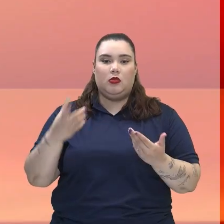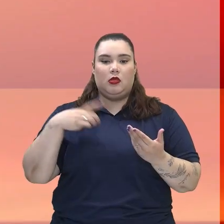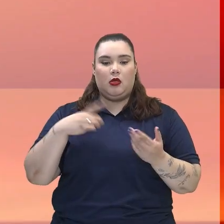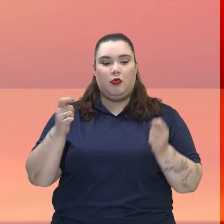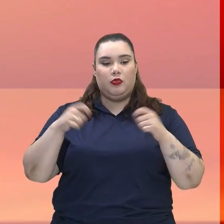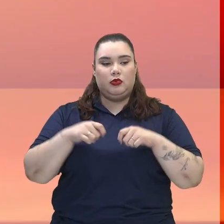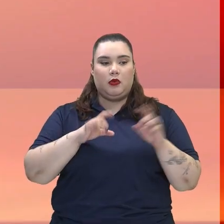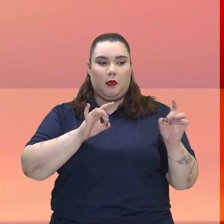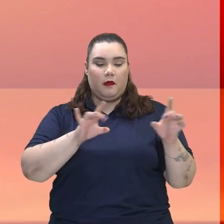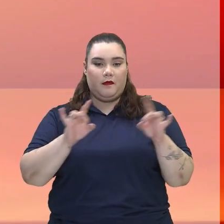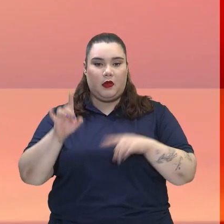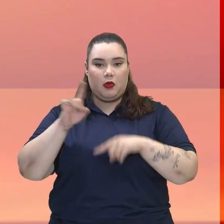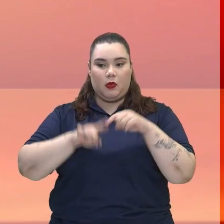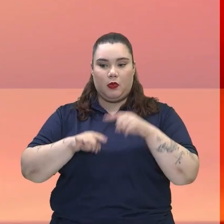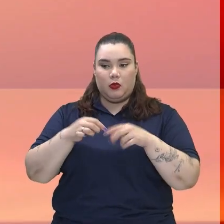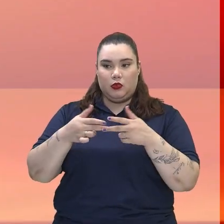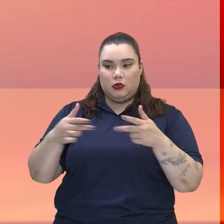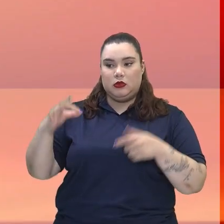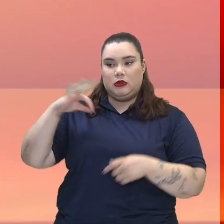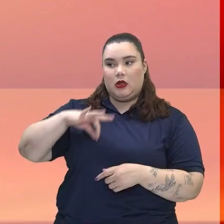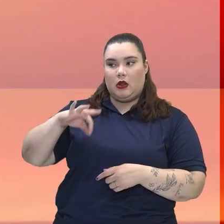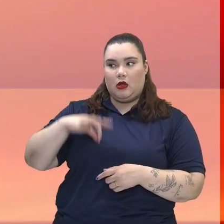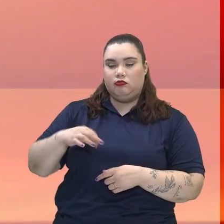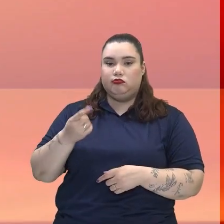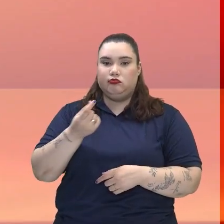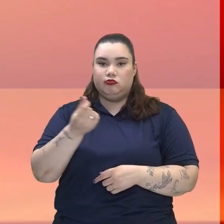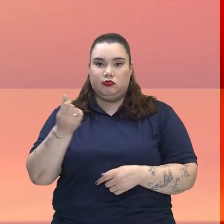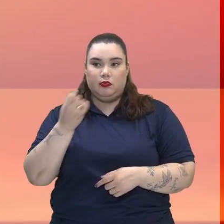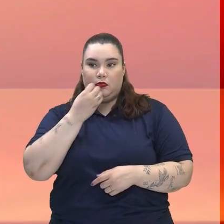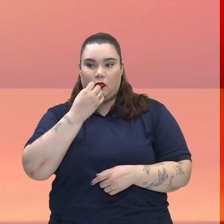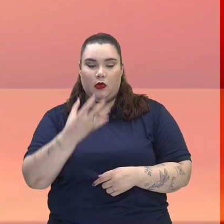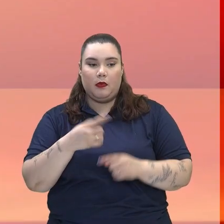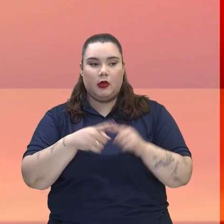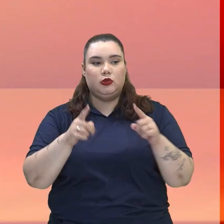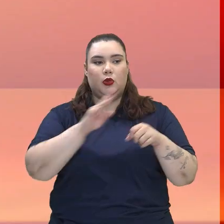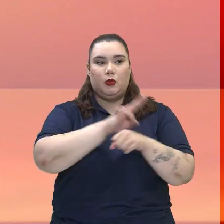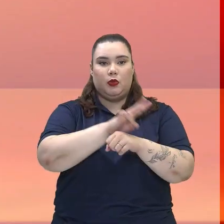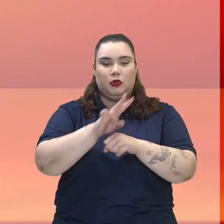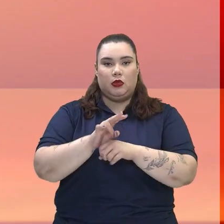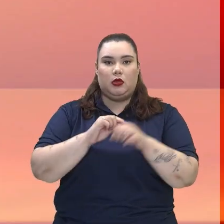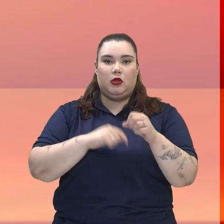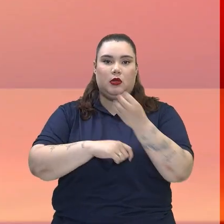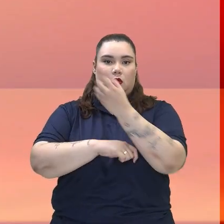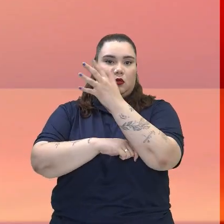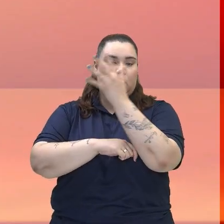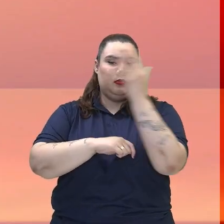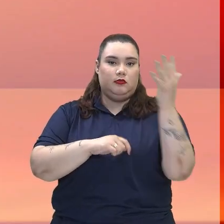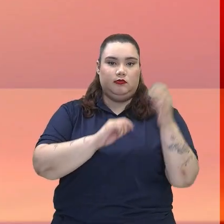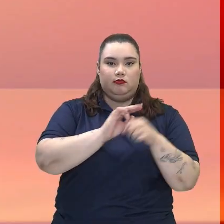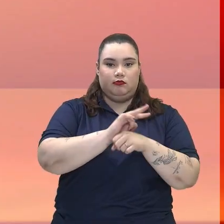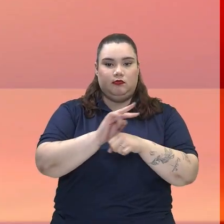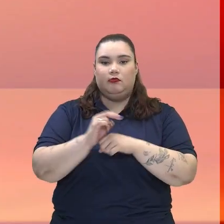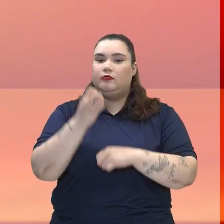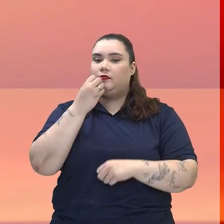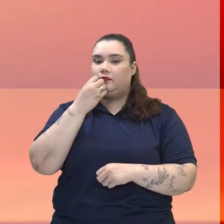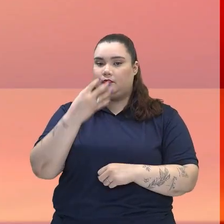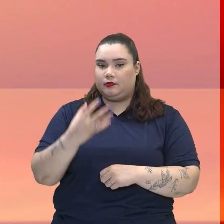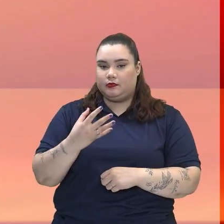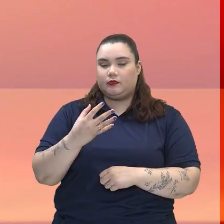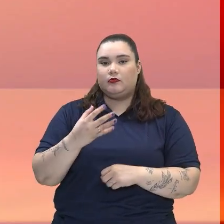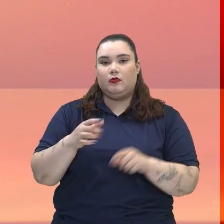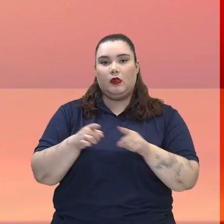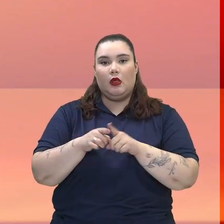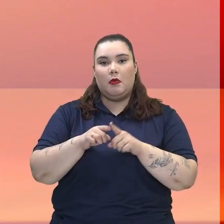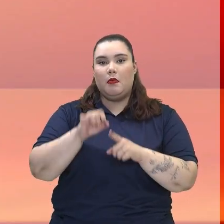aquela população, mas mantendo aquela floresta, aquele local de vegetação e também os animais